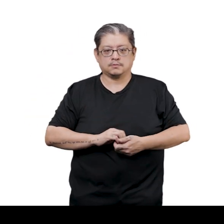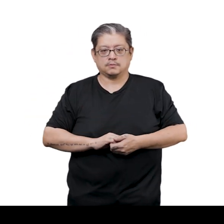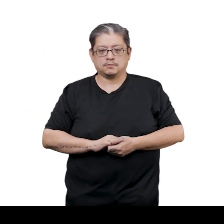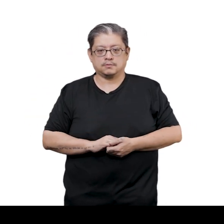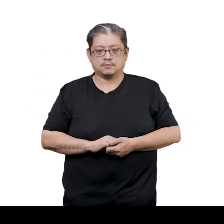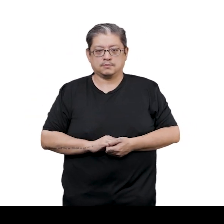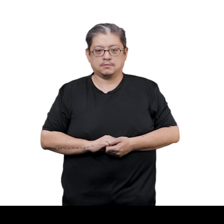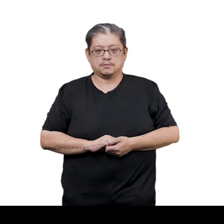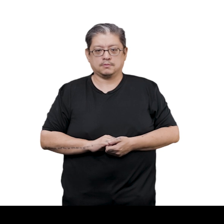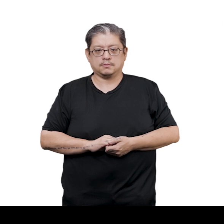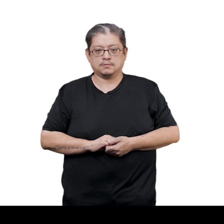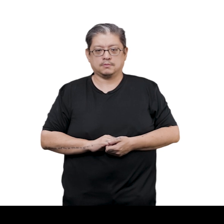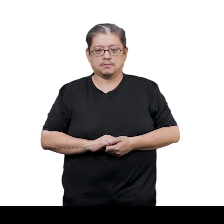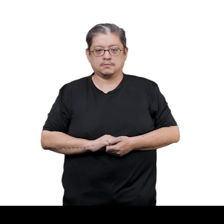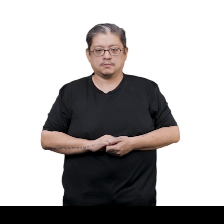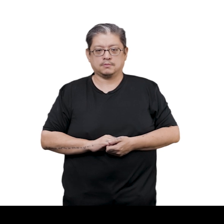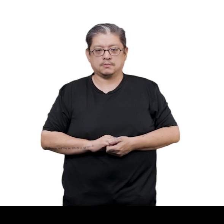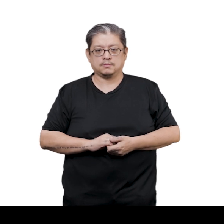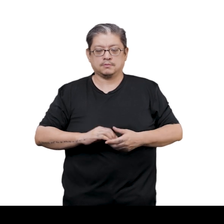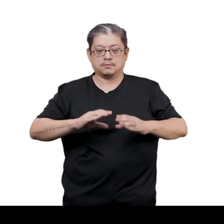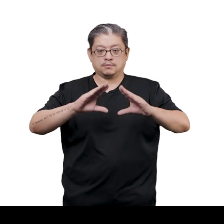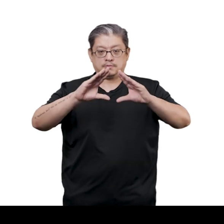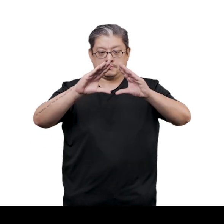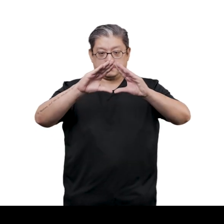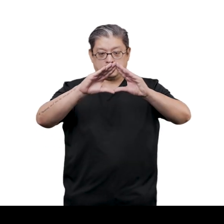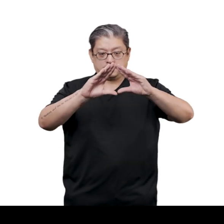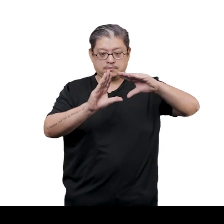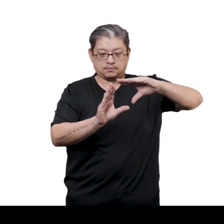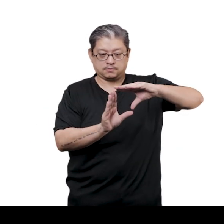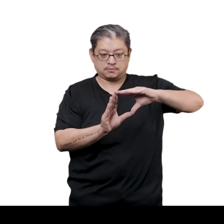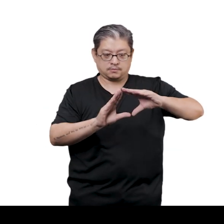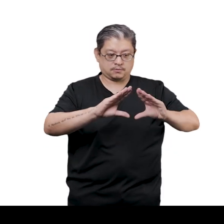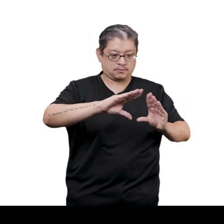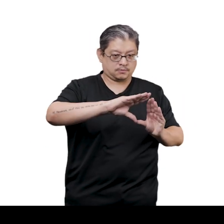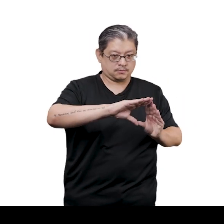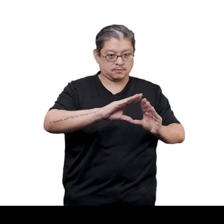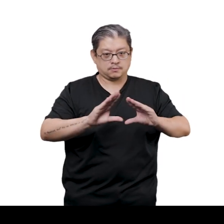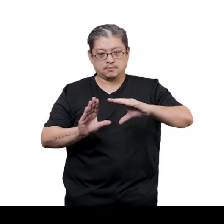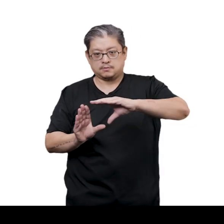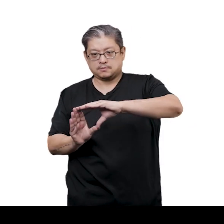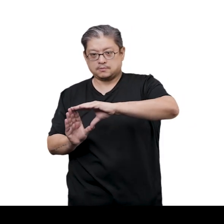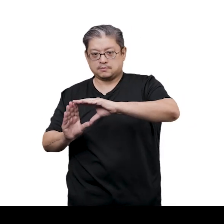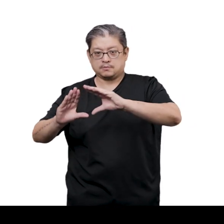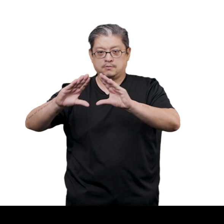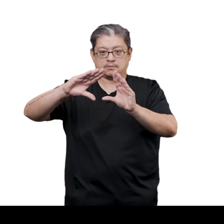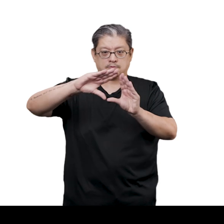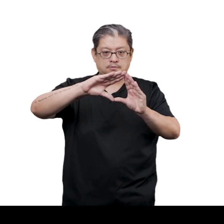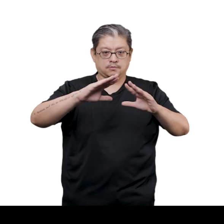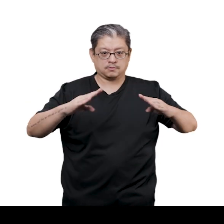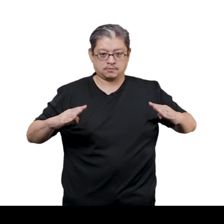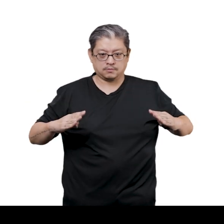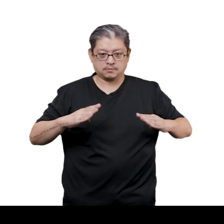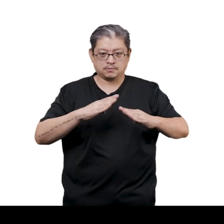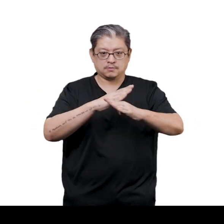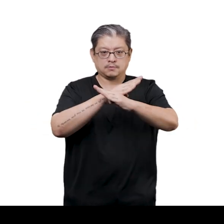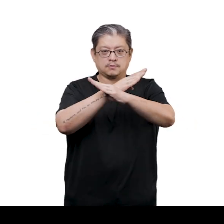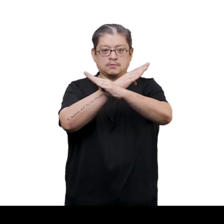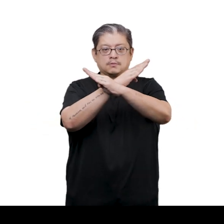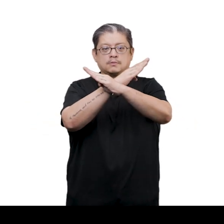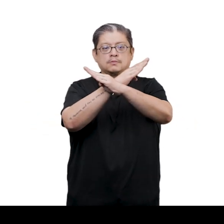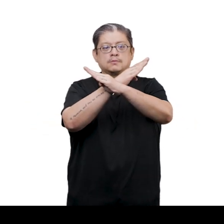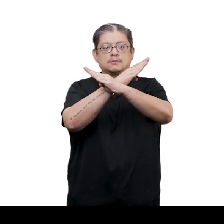Os planos triangulares se sobrepõem em diagonal, partindo de diferentes pontos do alto da tela